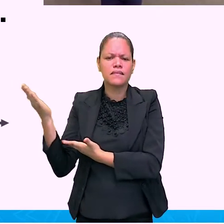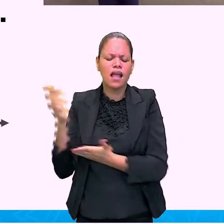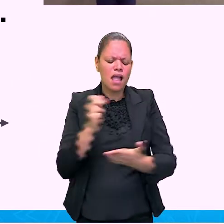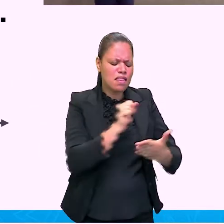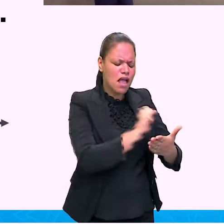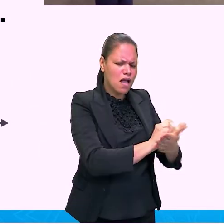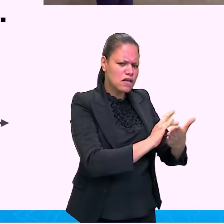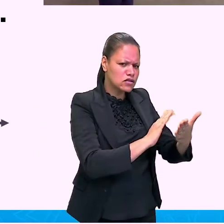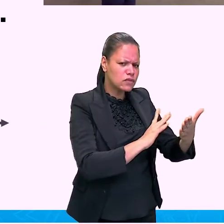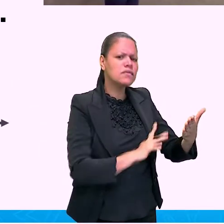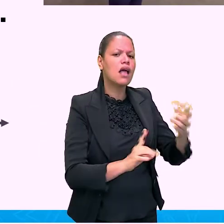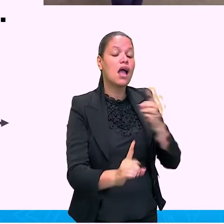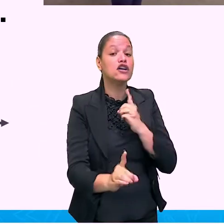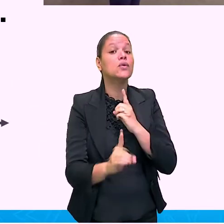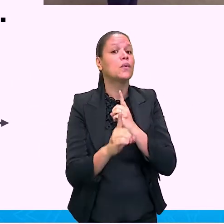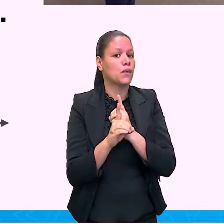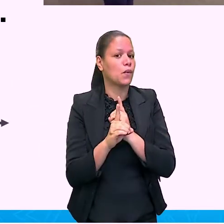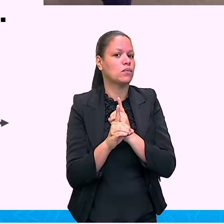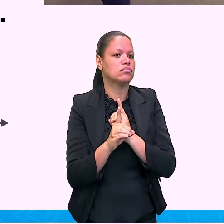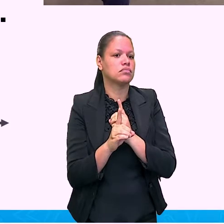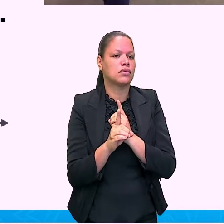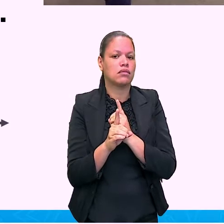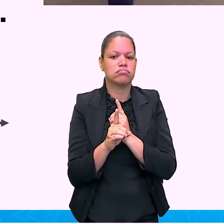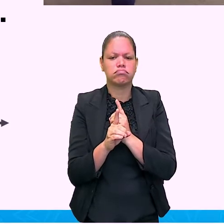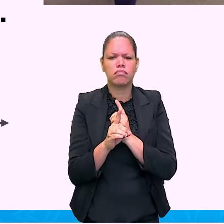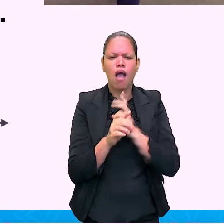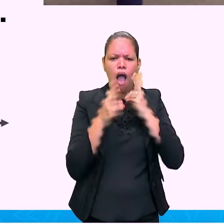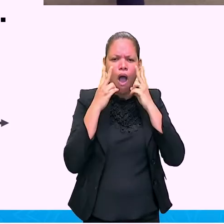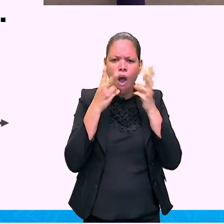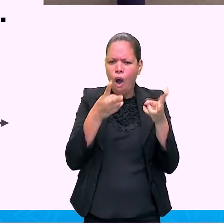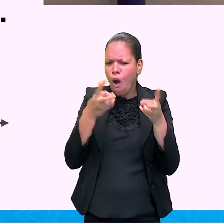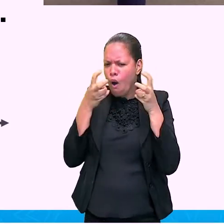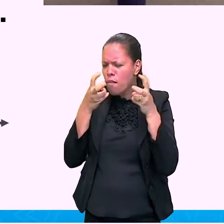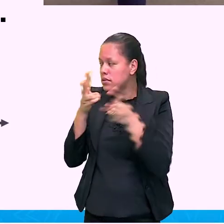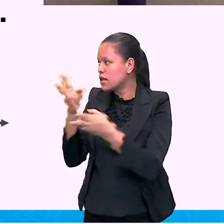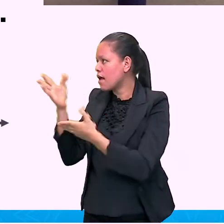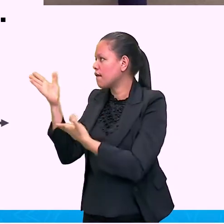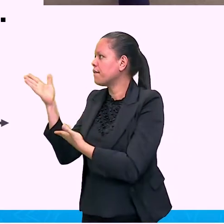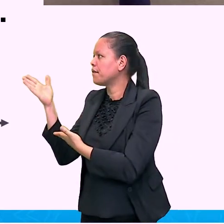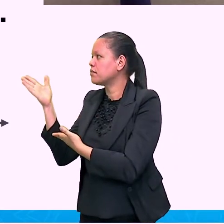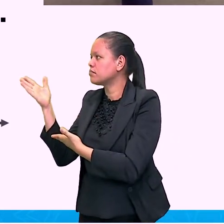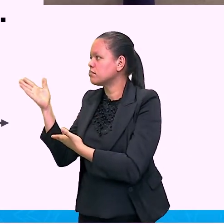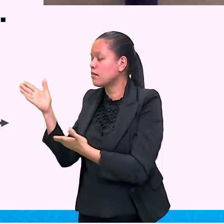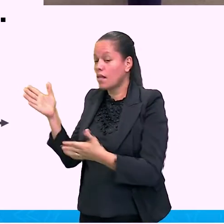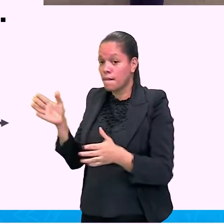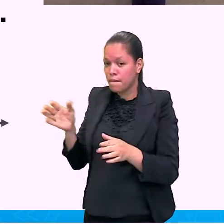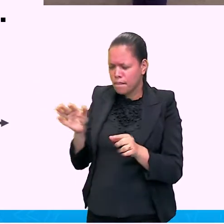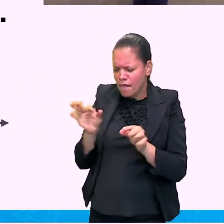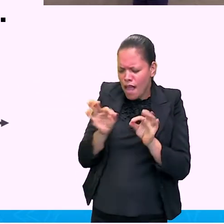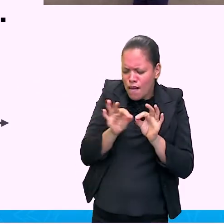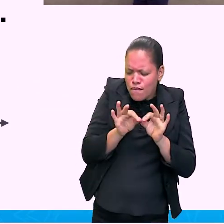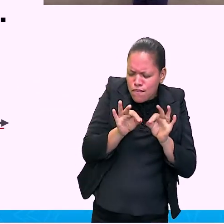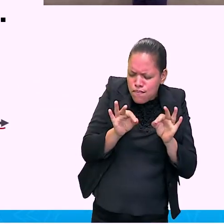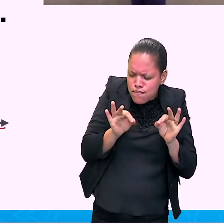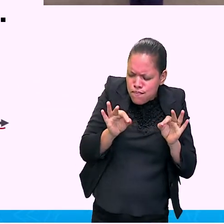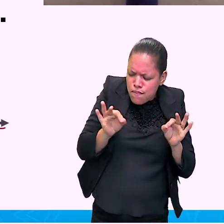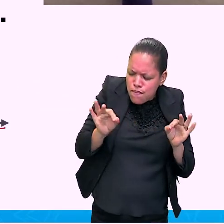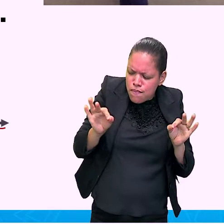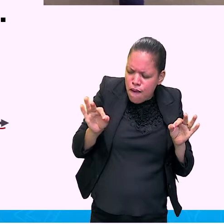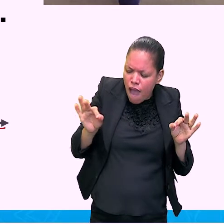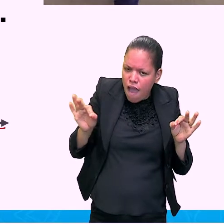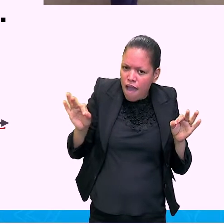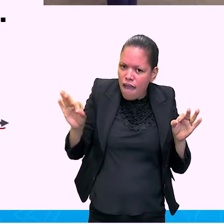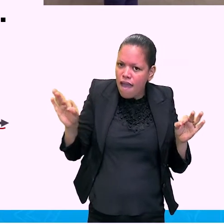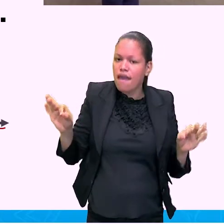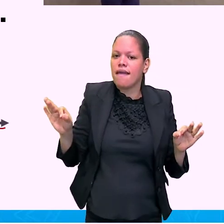forma. Observe esse desenho. É uma reta onde as suas pontas elas têm aquele sinal de